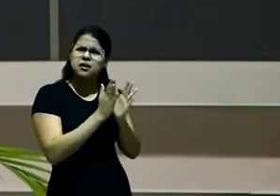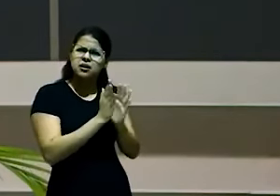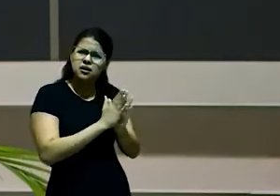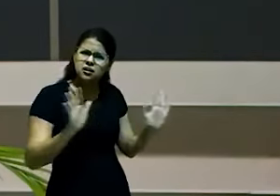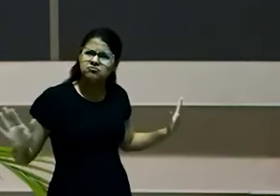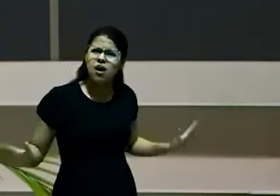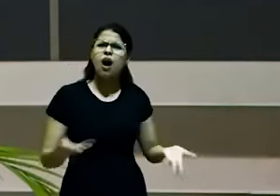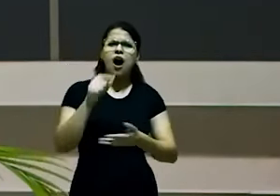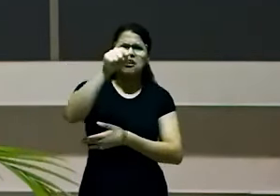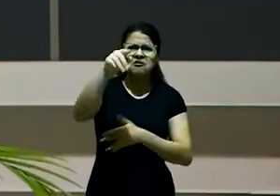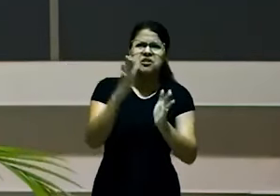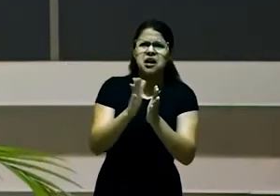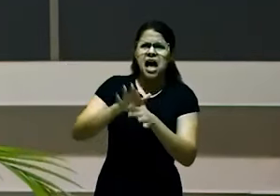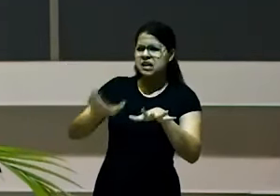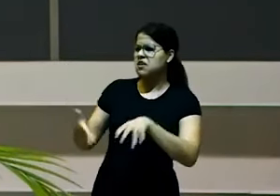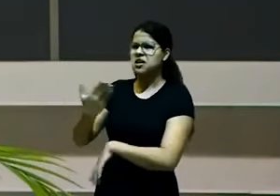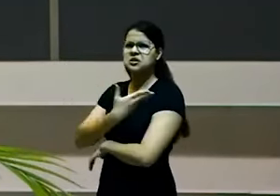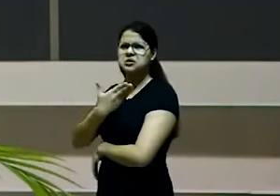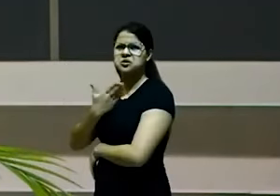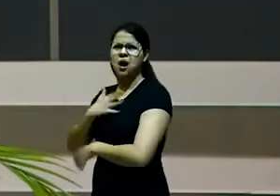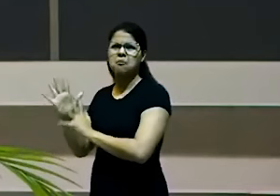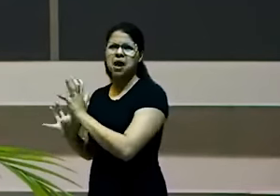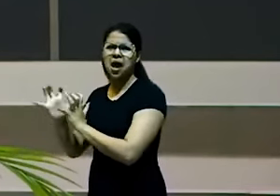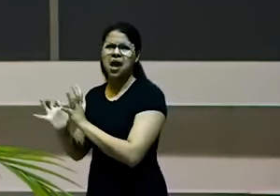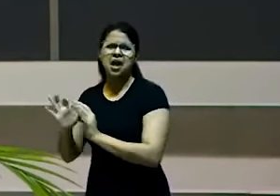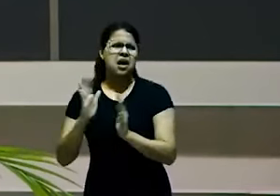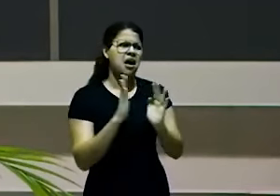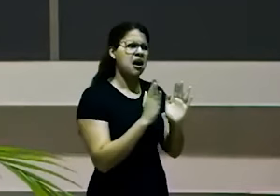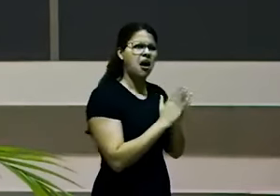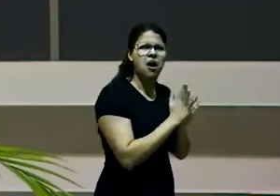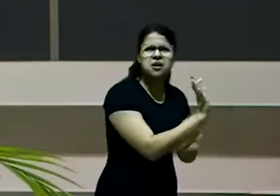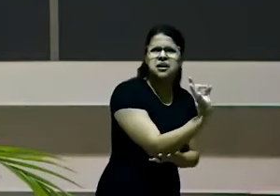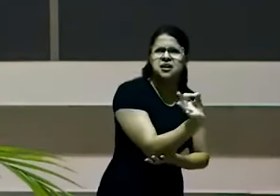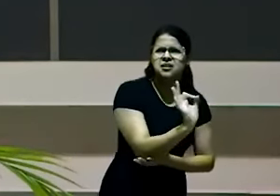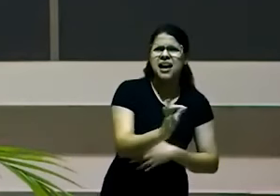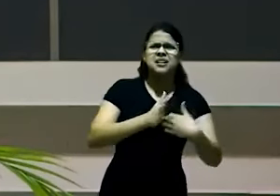Pedro se o irmão brinca o problema é dele leve-me a sério